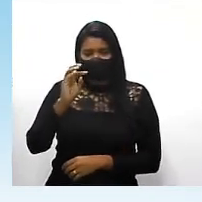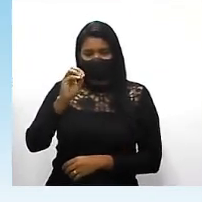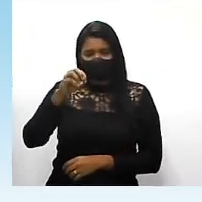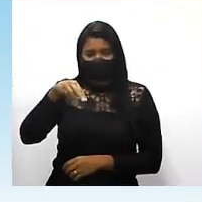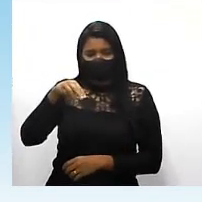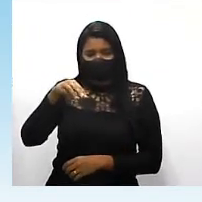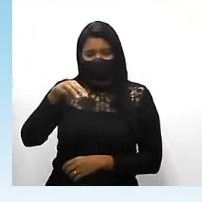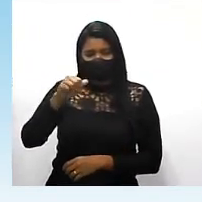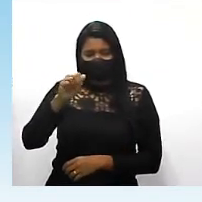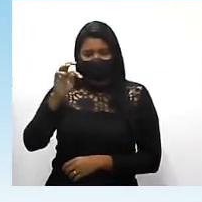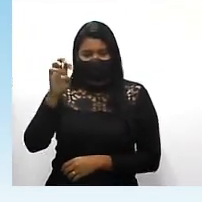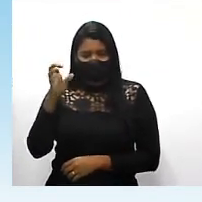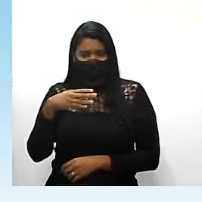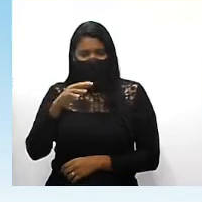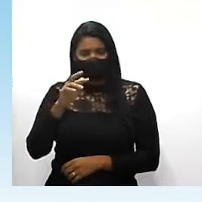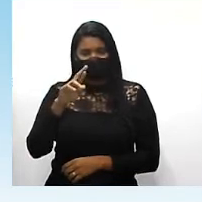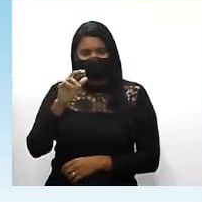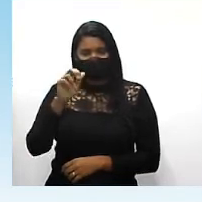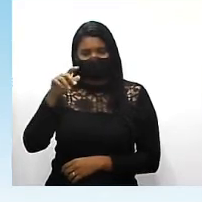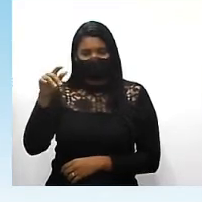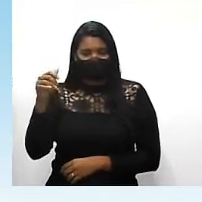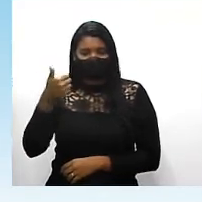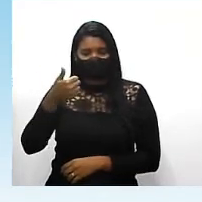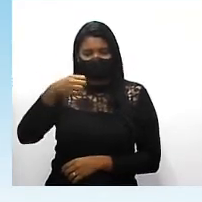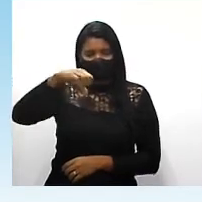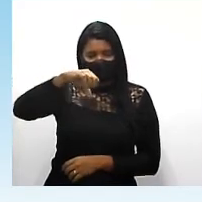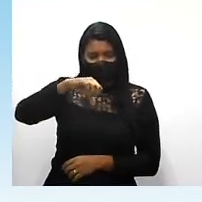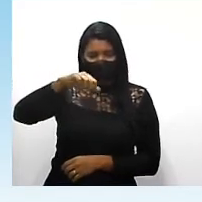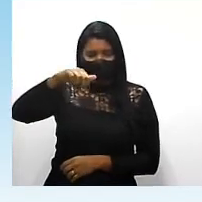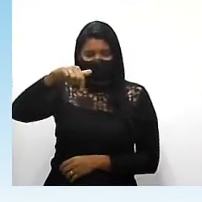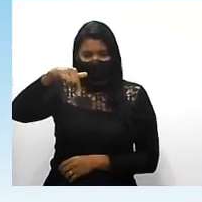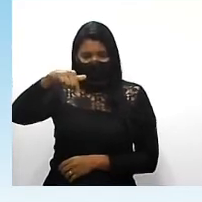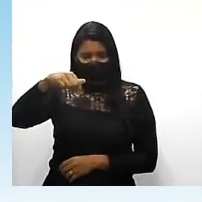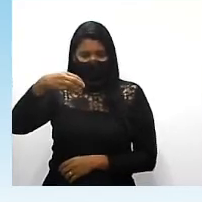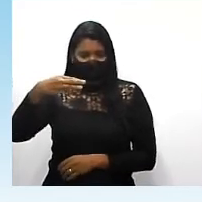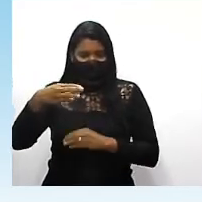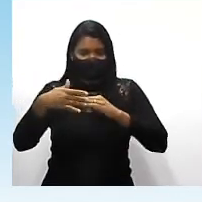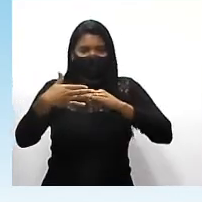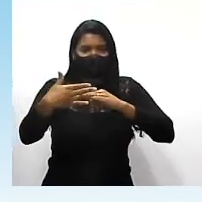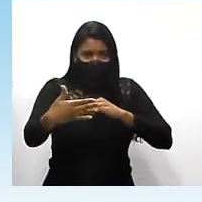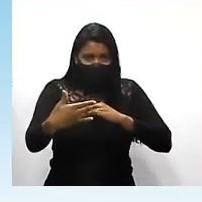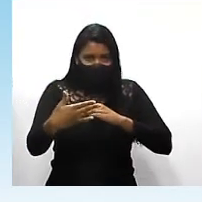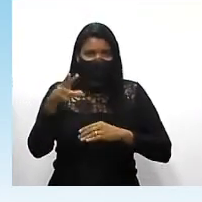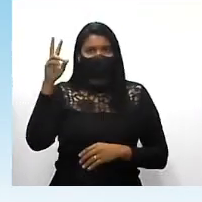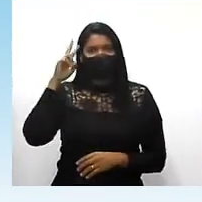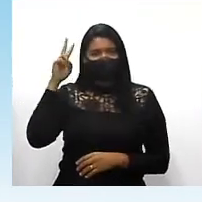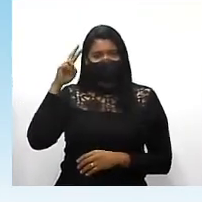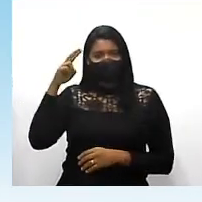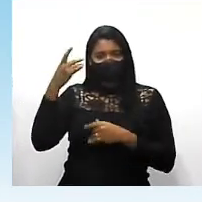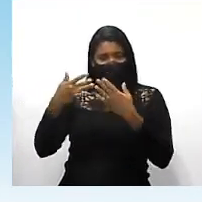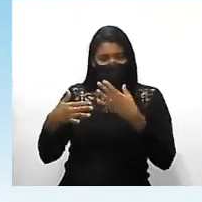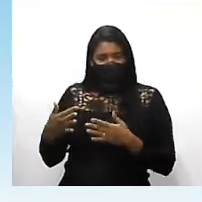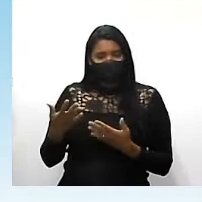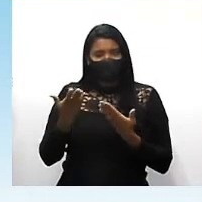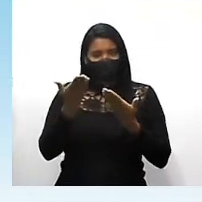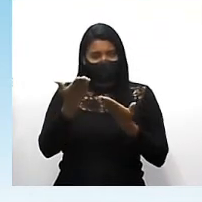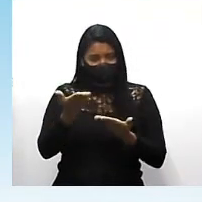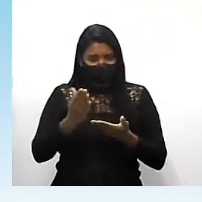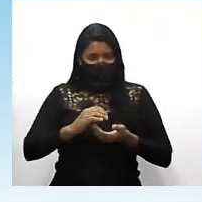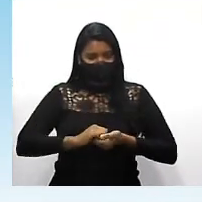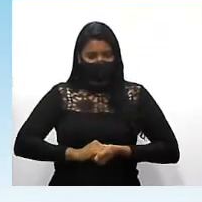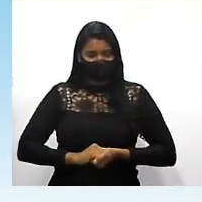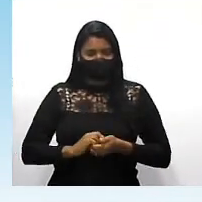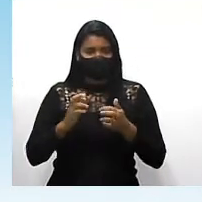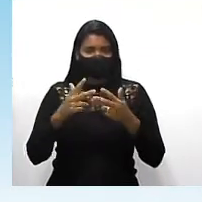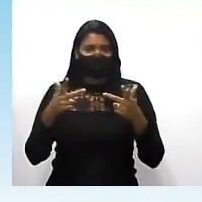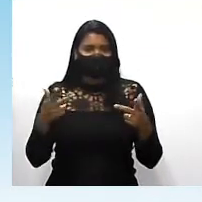menos ali, desde 1973 em diante, lembram que eu falei para vocês de coisas